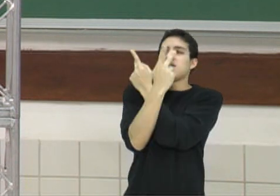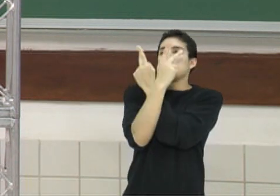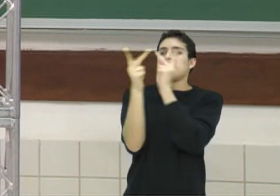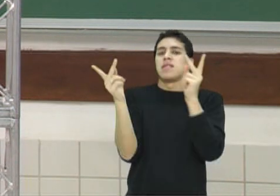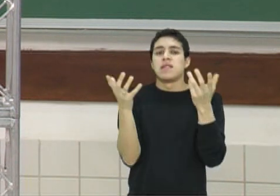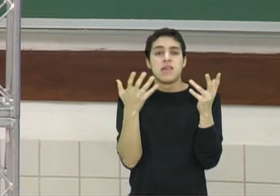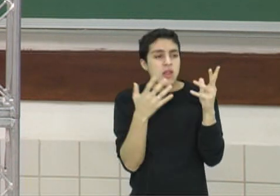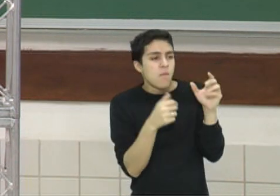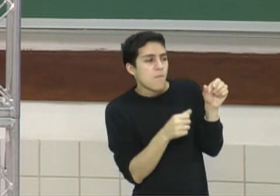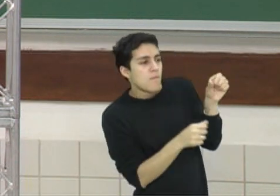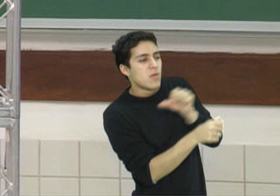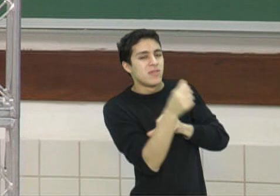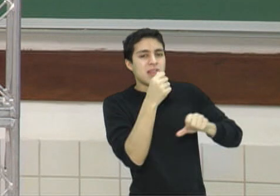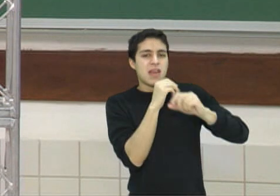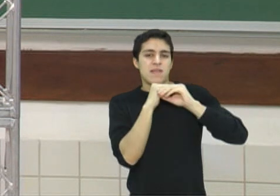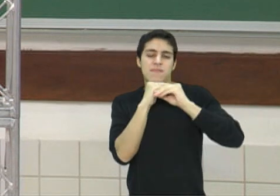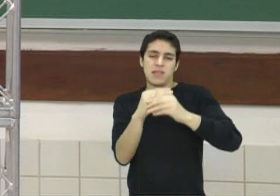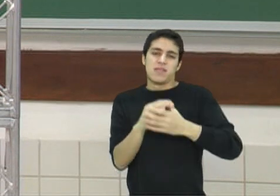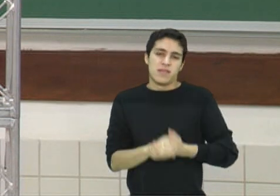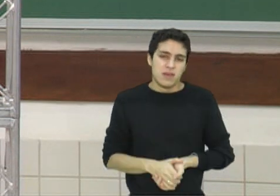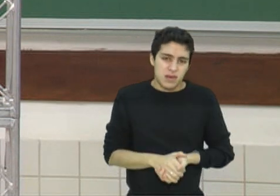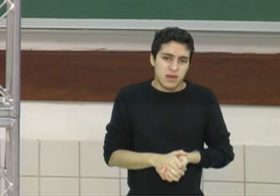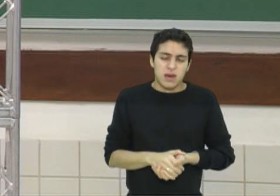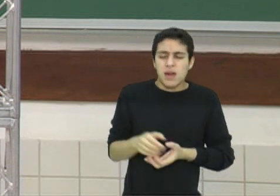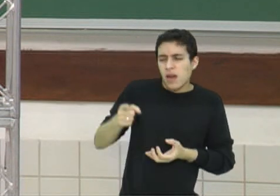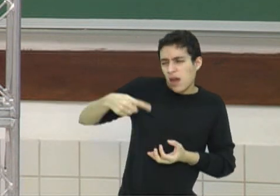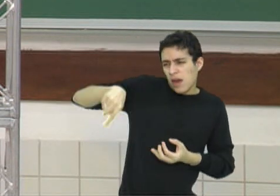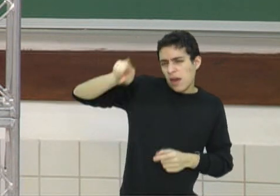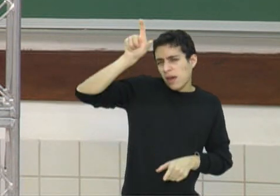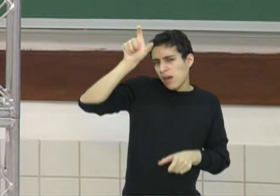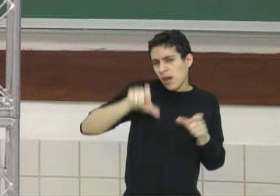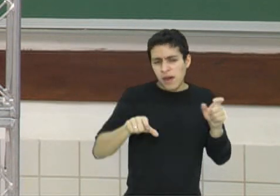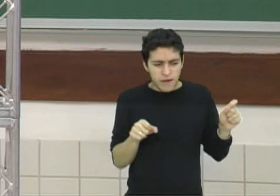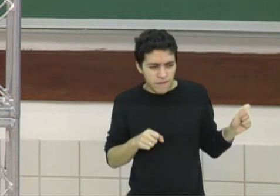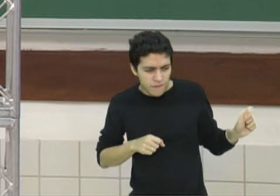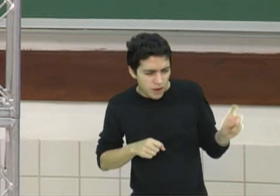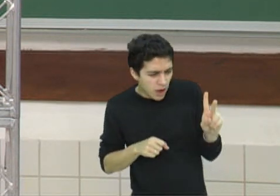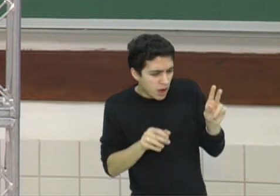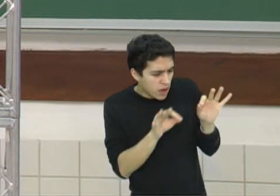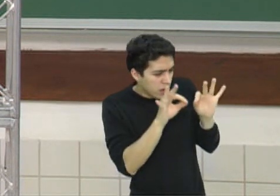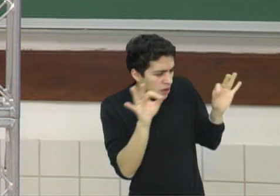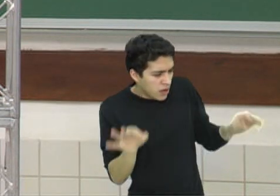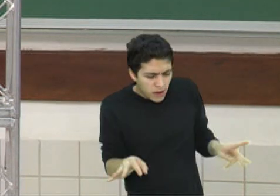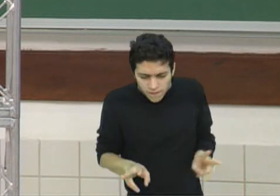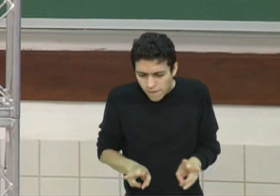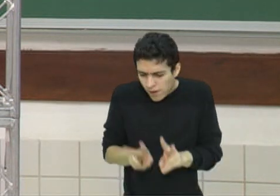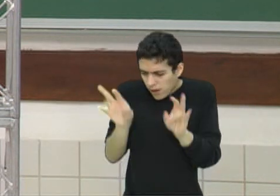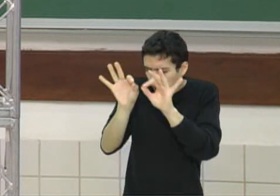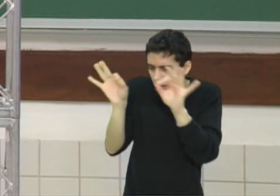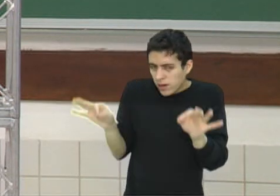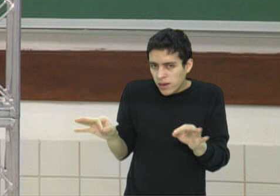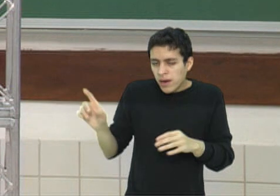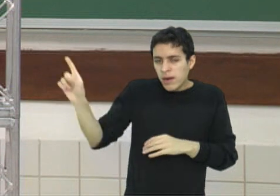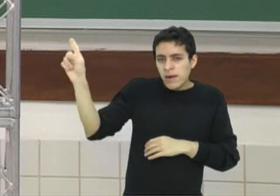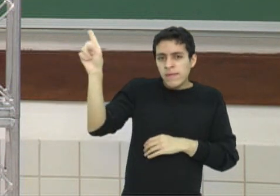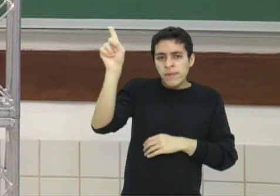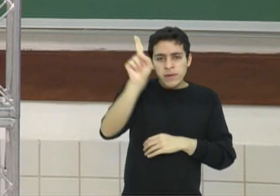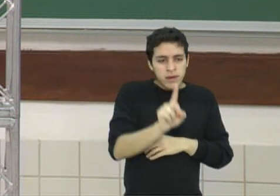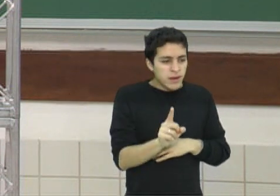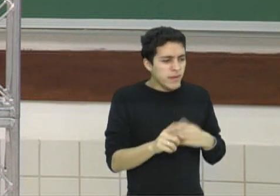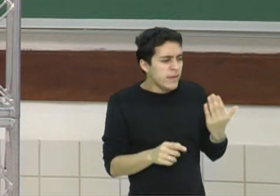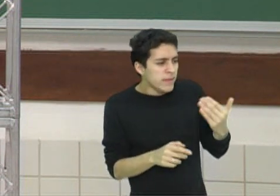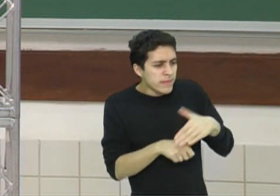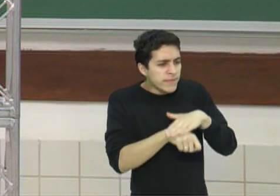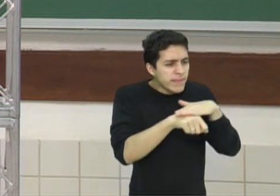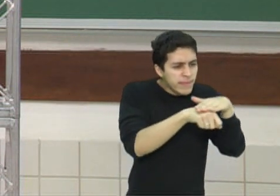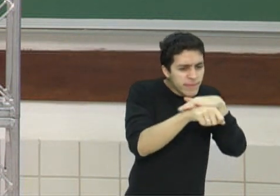queriam mudar os moldes antigos e estavam valorizando as coisas mais simples. E quando ele chega no Brasil e começa a conversar com as pessoas